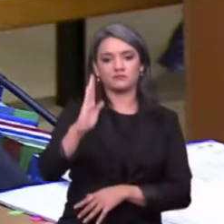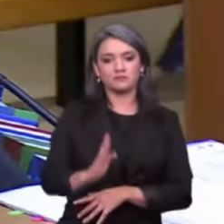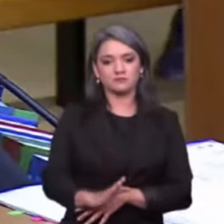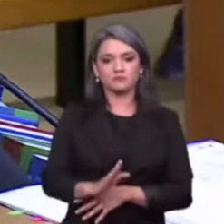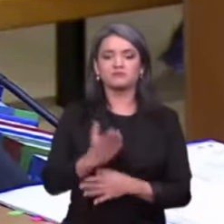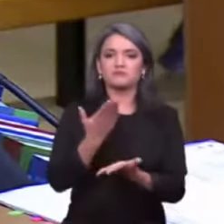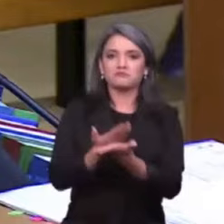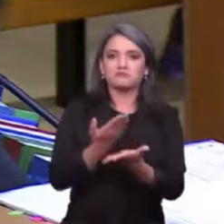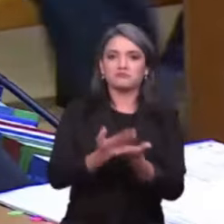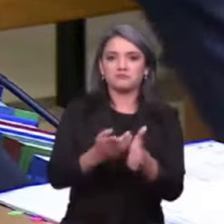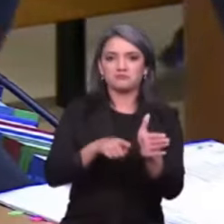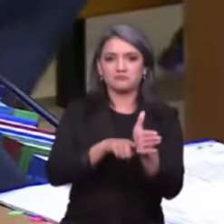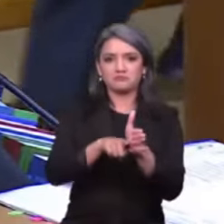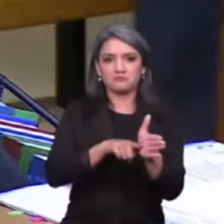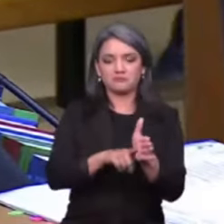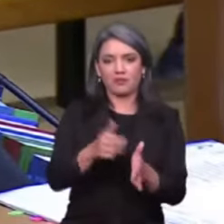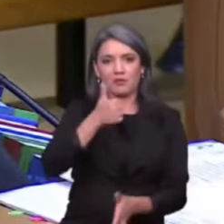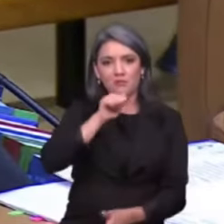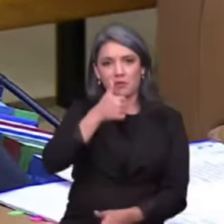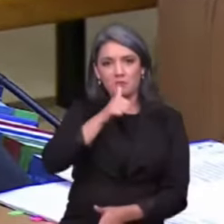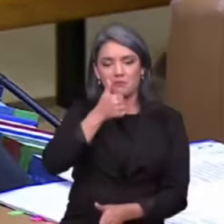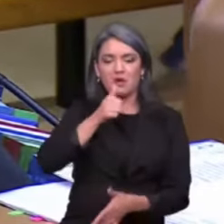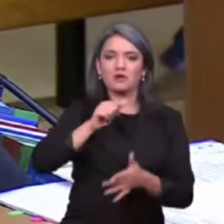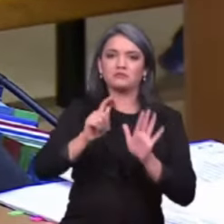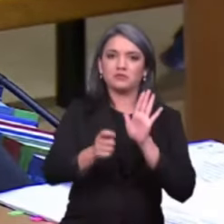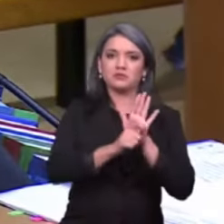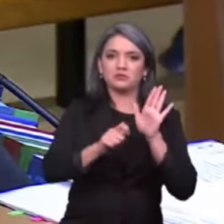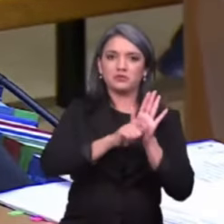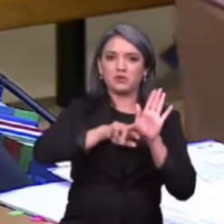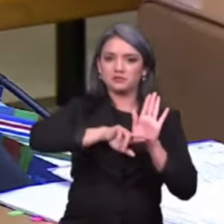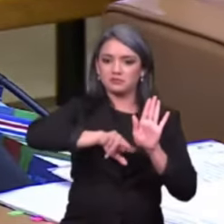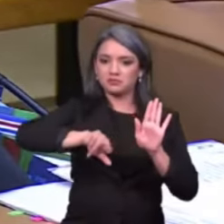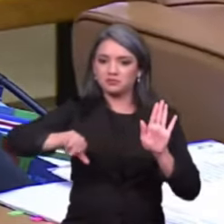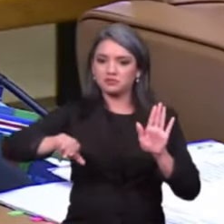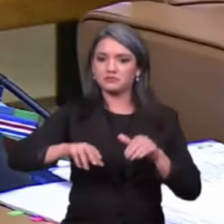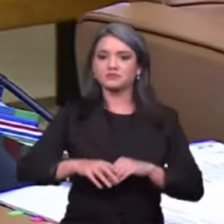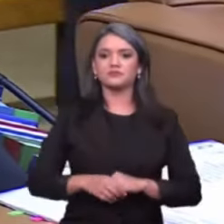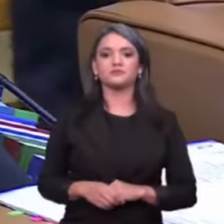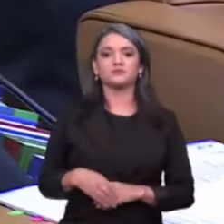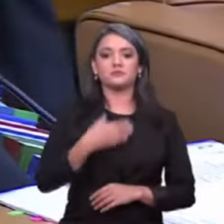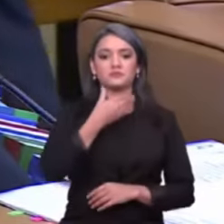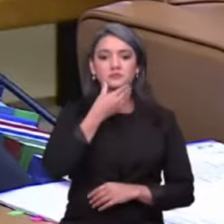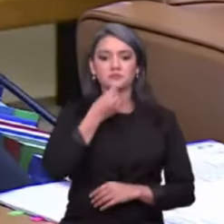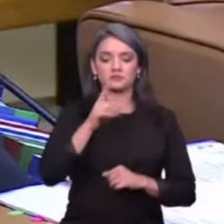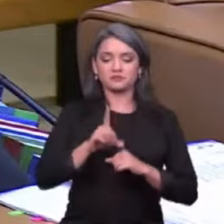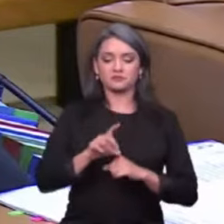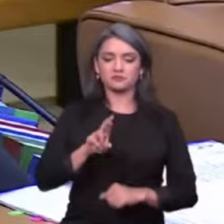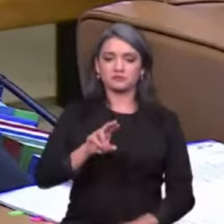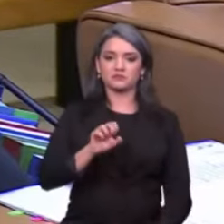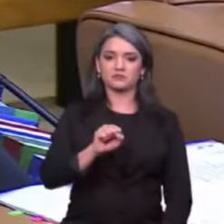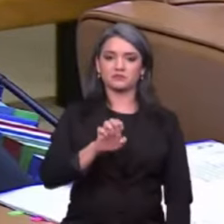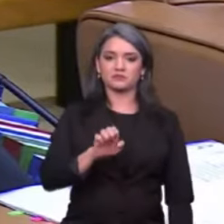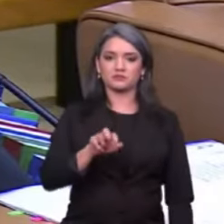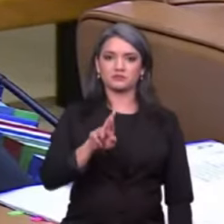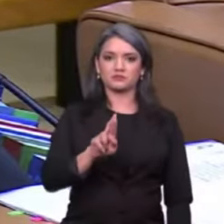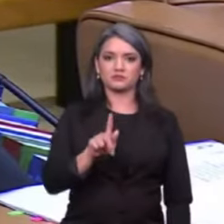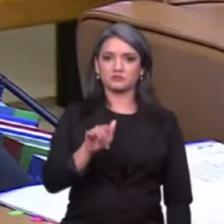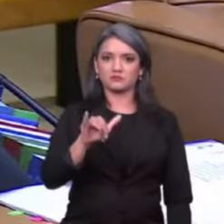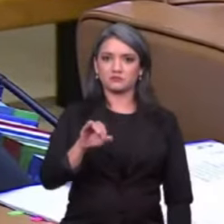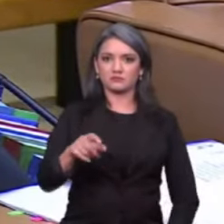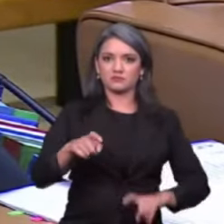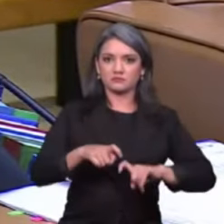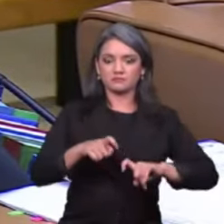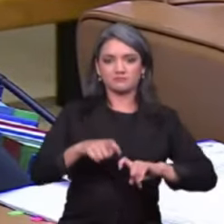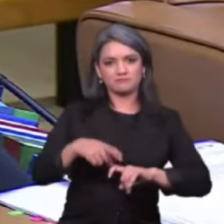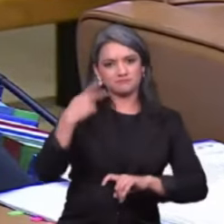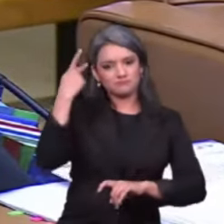e Outras Drogas. O doutor Sérgio Nicastri, também médico psiquiatra,